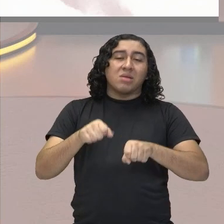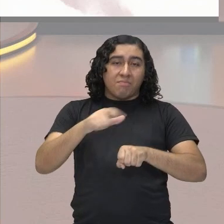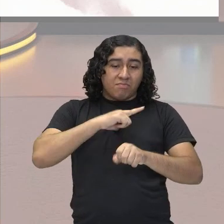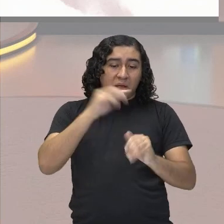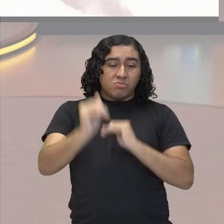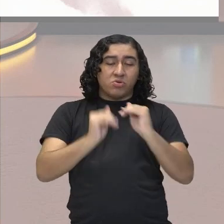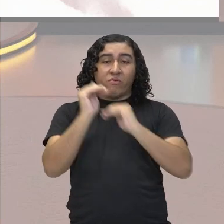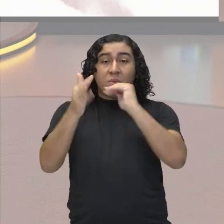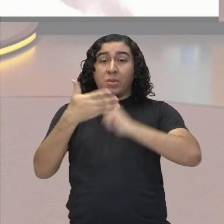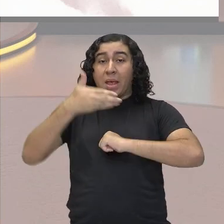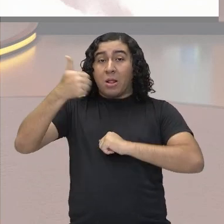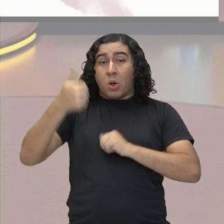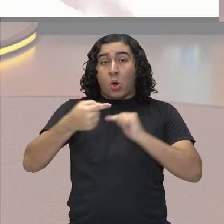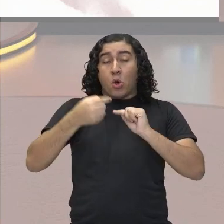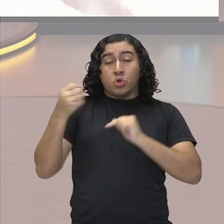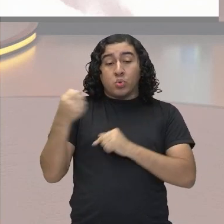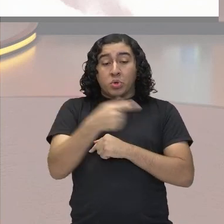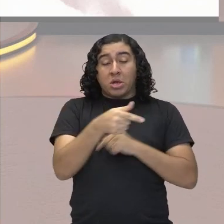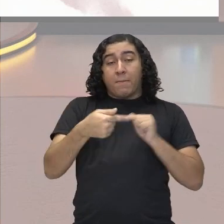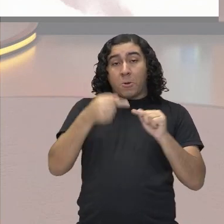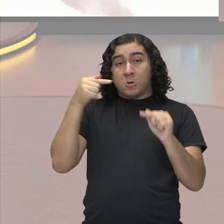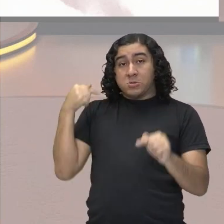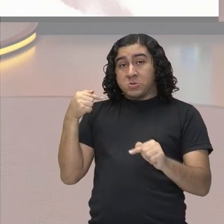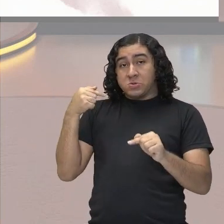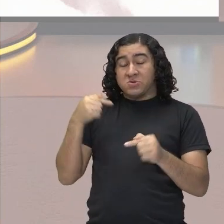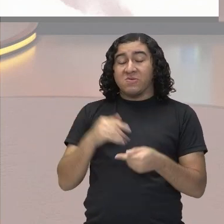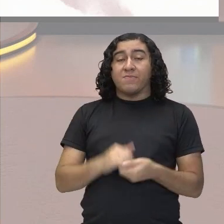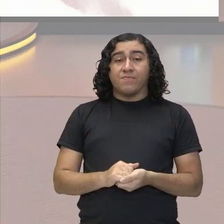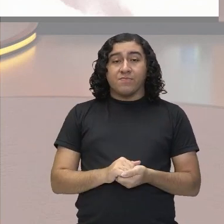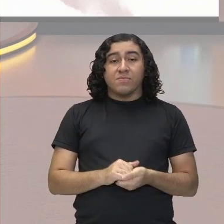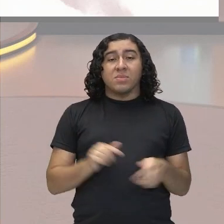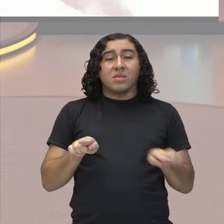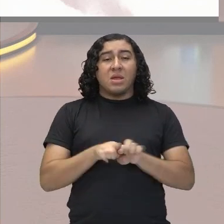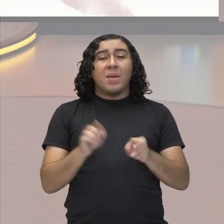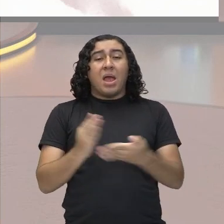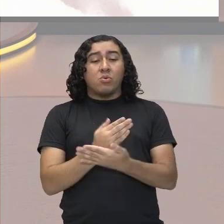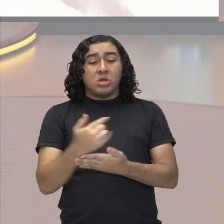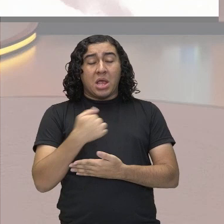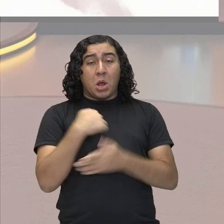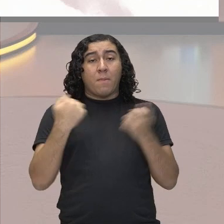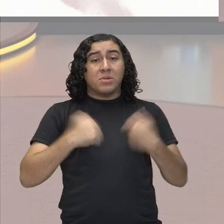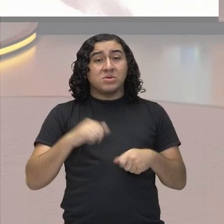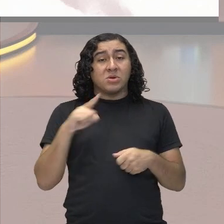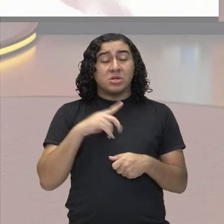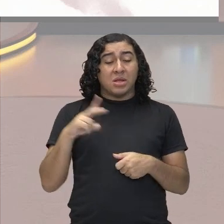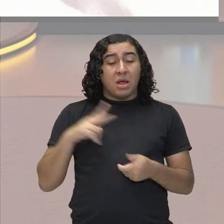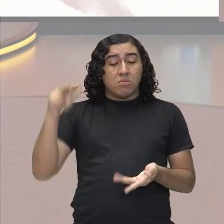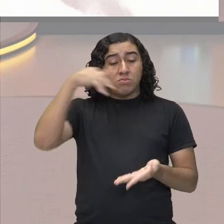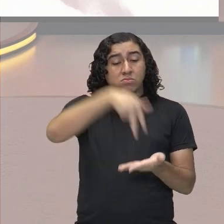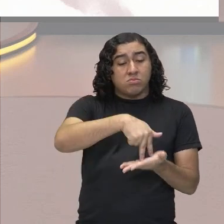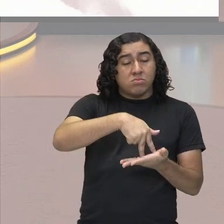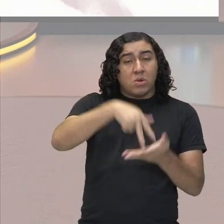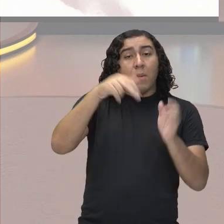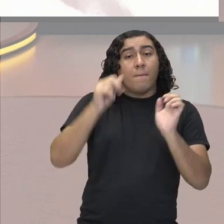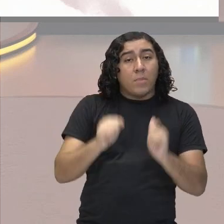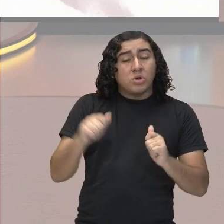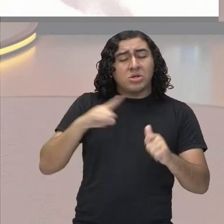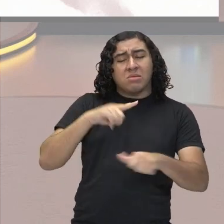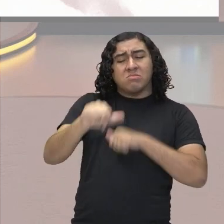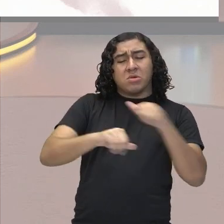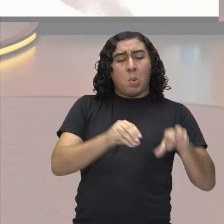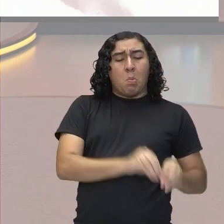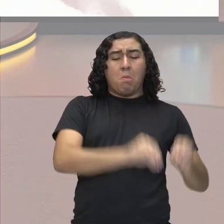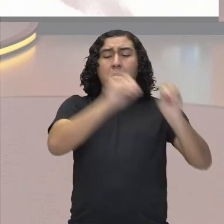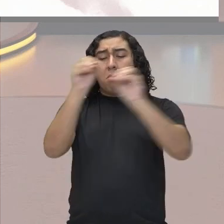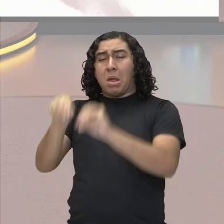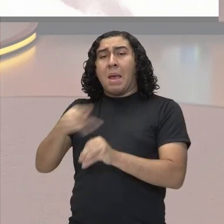E outro detalhe importante, muitas vezes eu nem preciso sair do lugar para me deslocar de um canto para o outro. Peraí, pessoal, o senhor vai